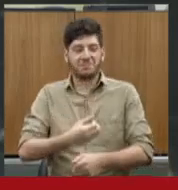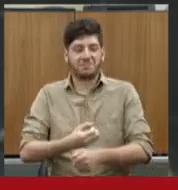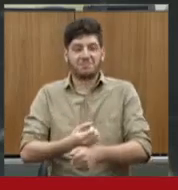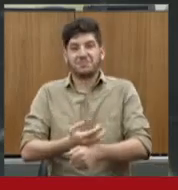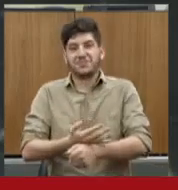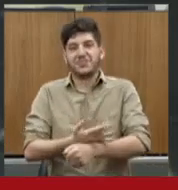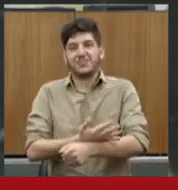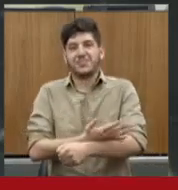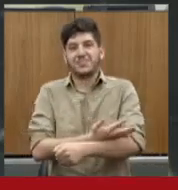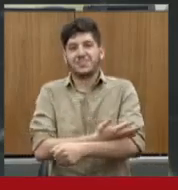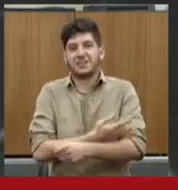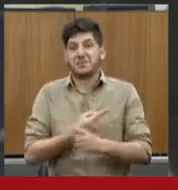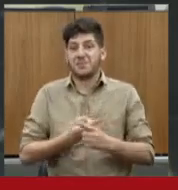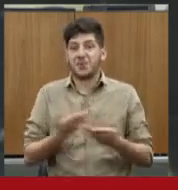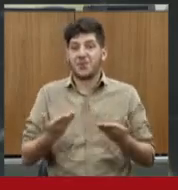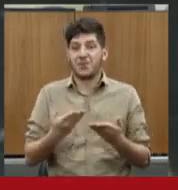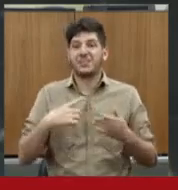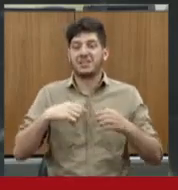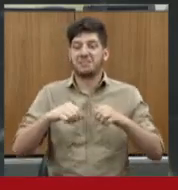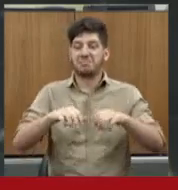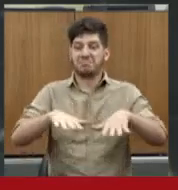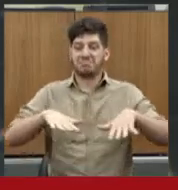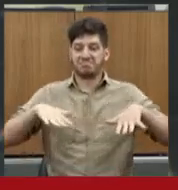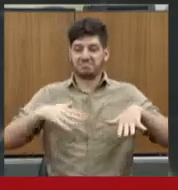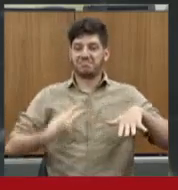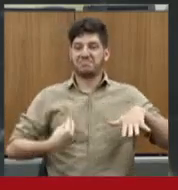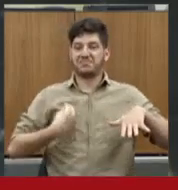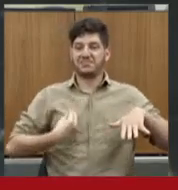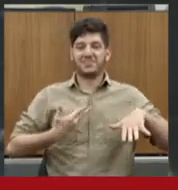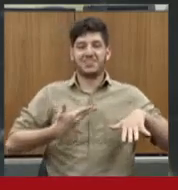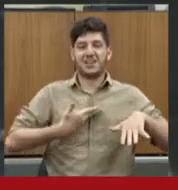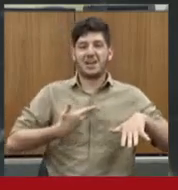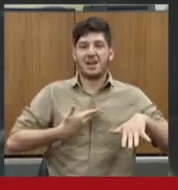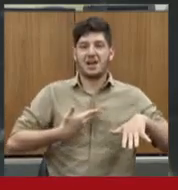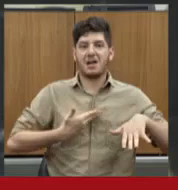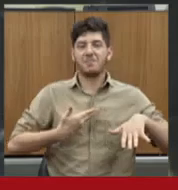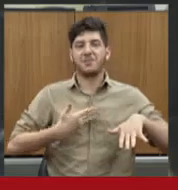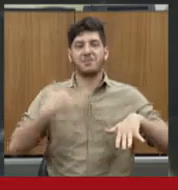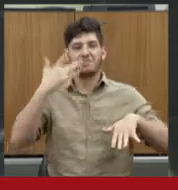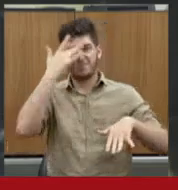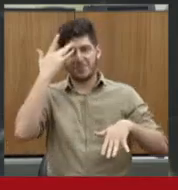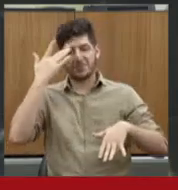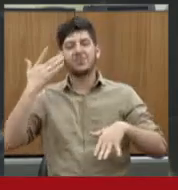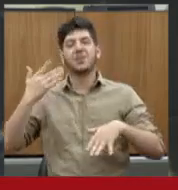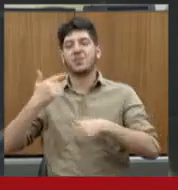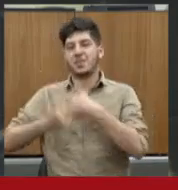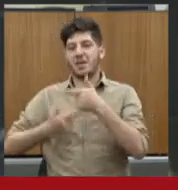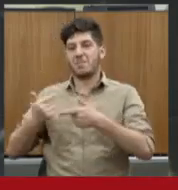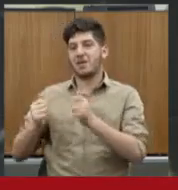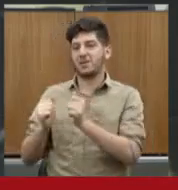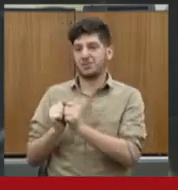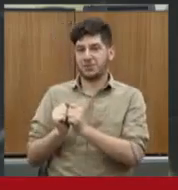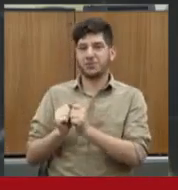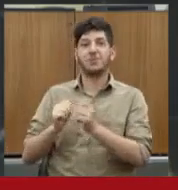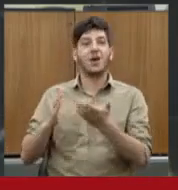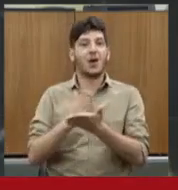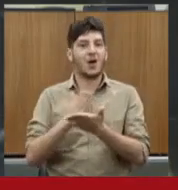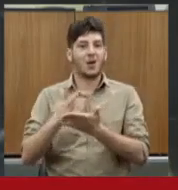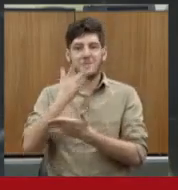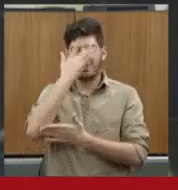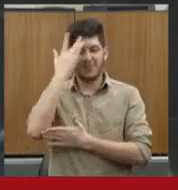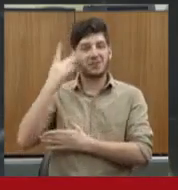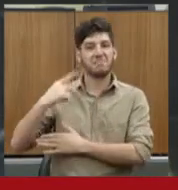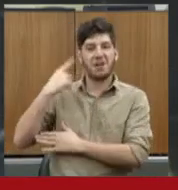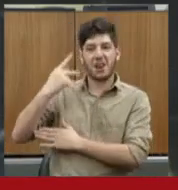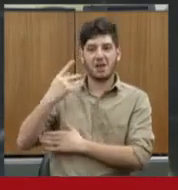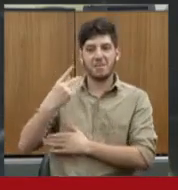reúnem amigos, companheiros, colegas de parlamento, parlamentares que há algum tempo eu não via e fico muito feliz